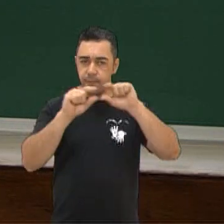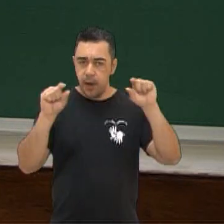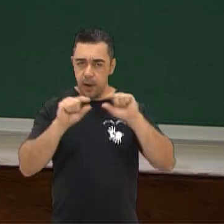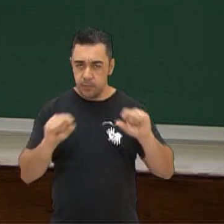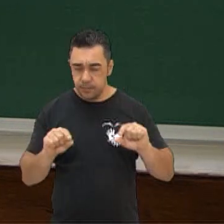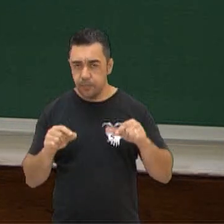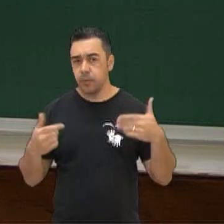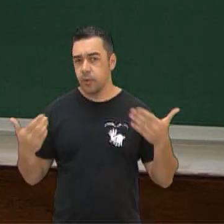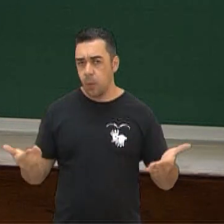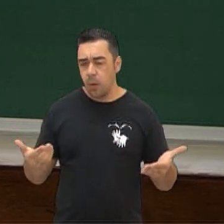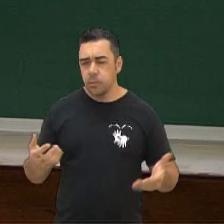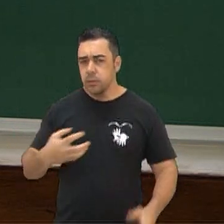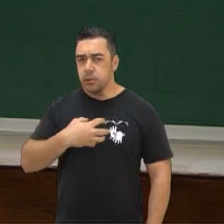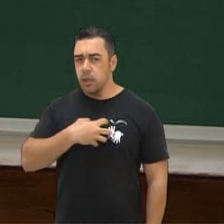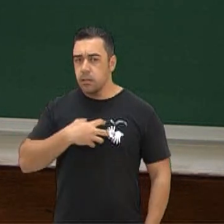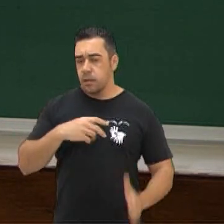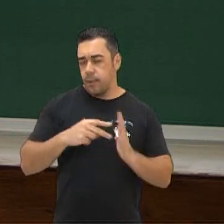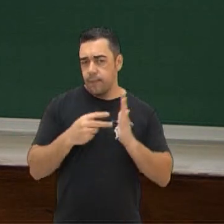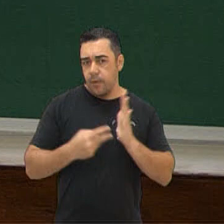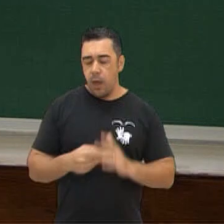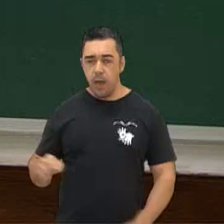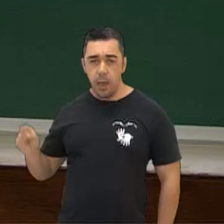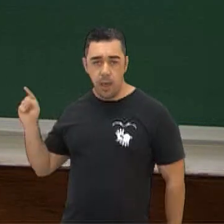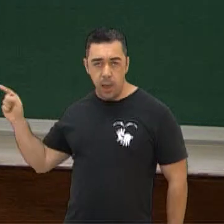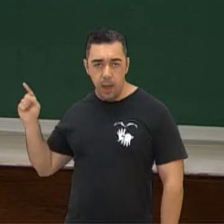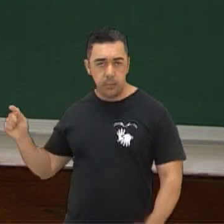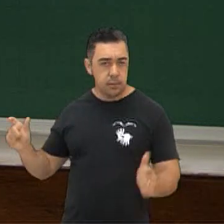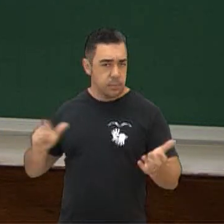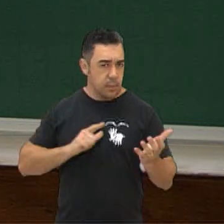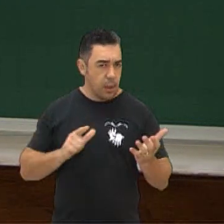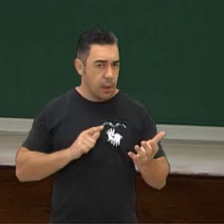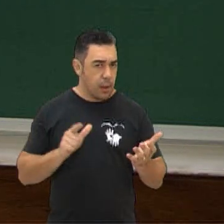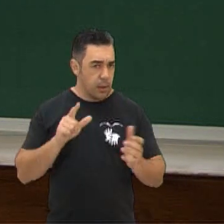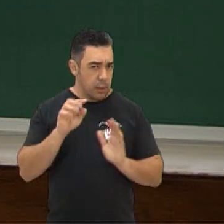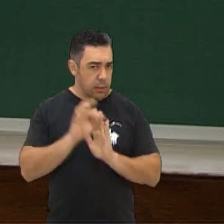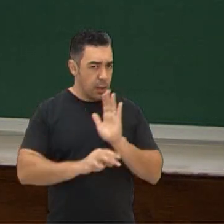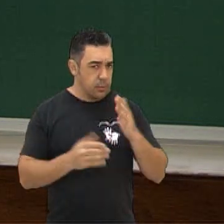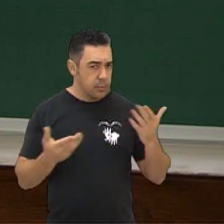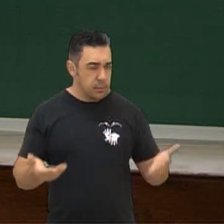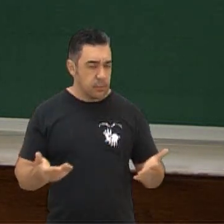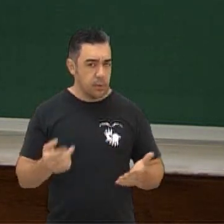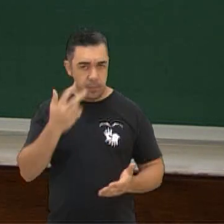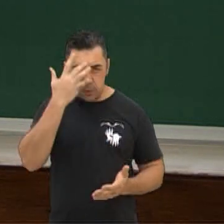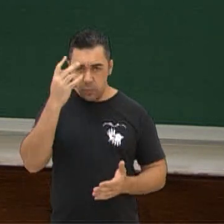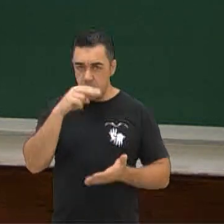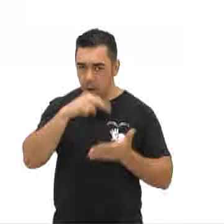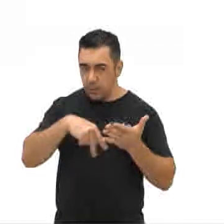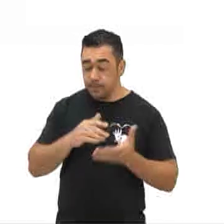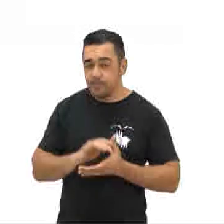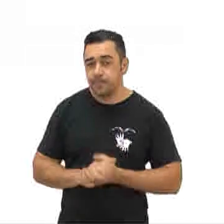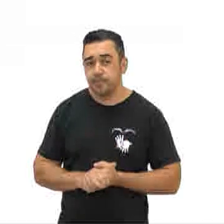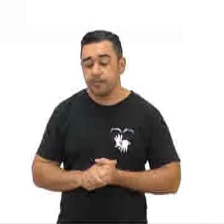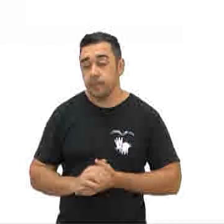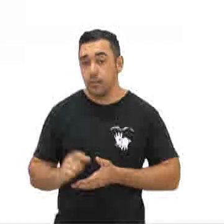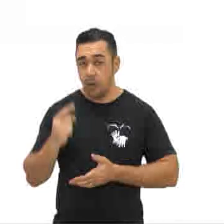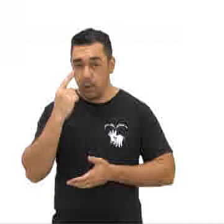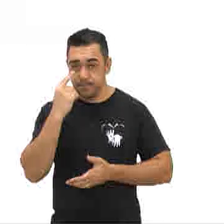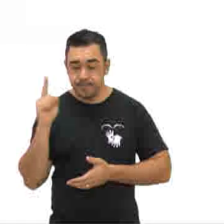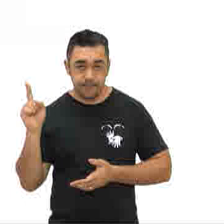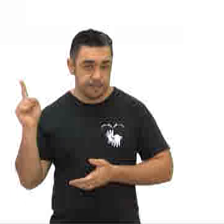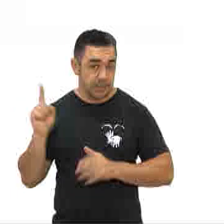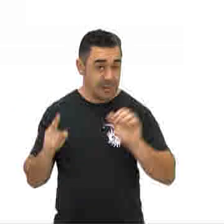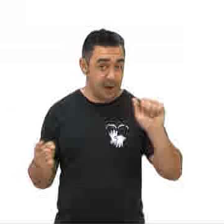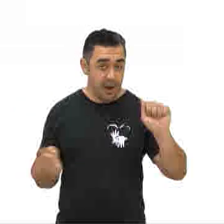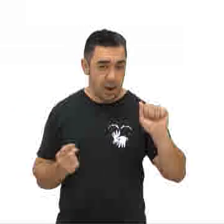fragmento e que efeito de sentido essas figuras produzem no texto e no leitor, não é? Então vamos lá. Letra A.